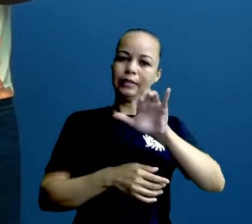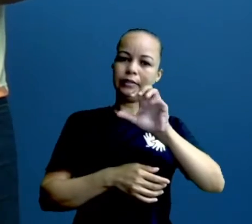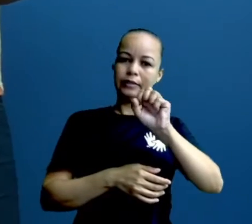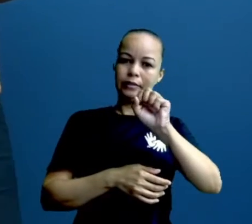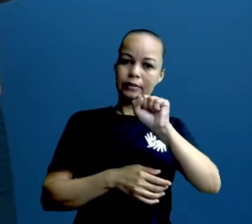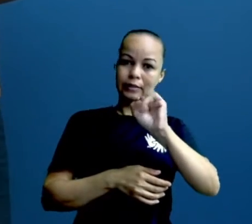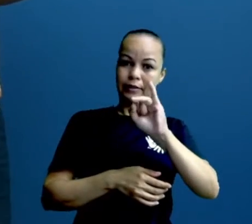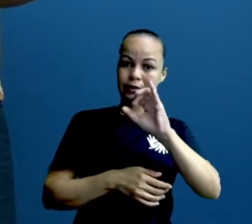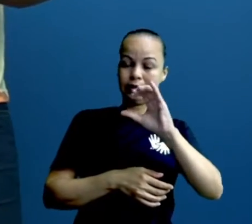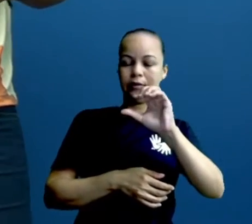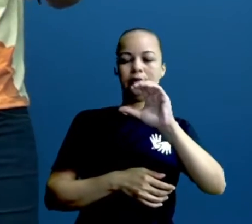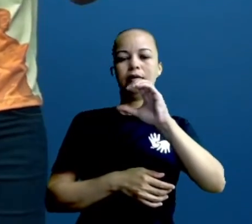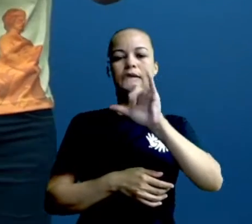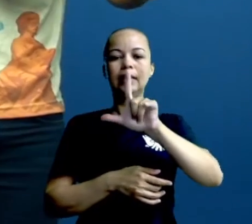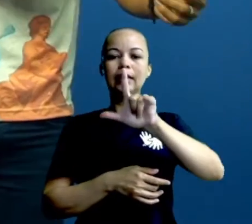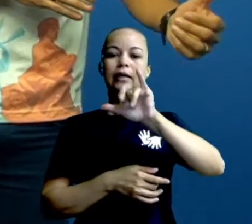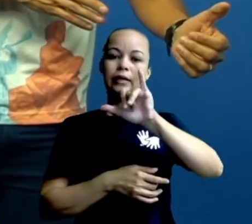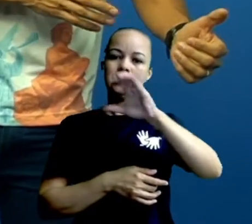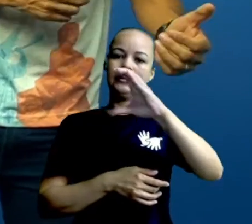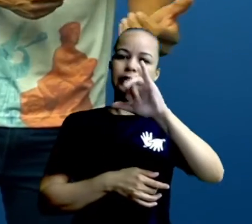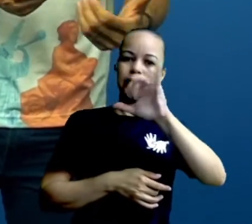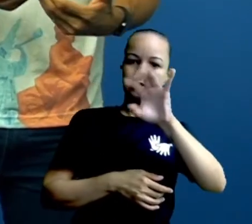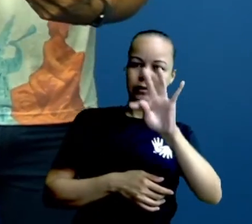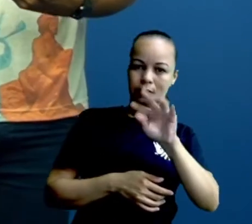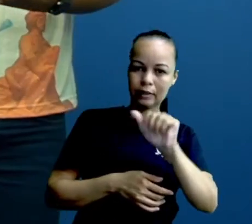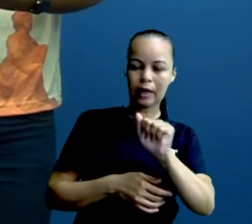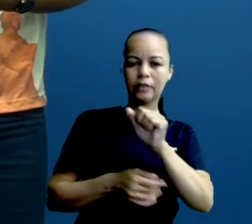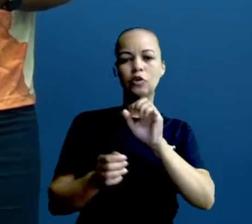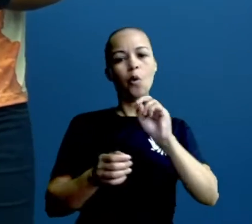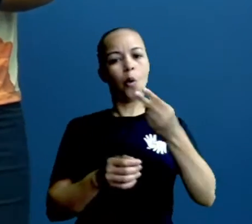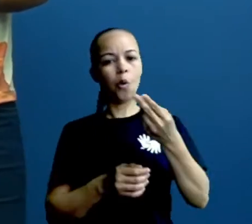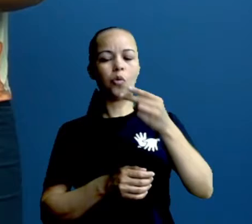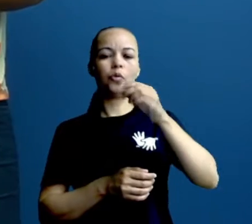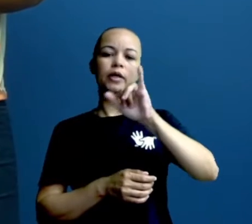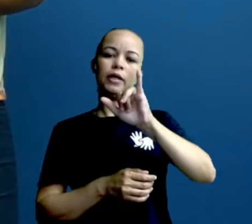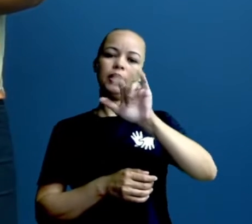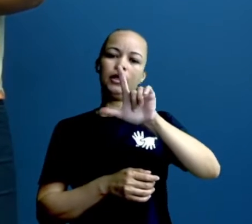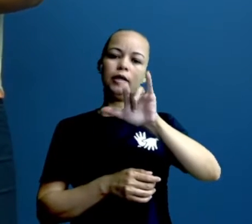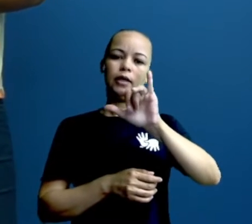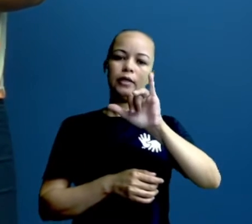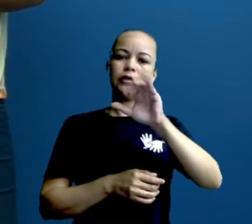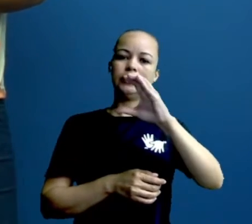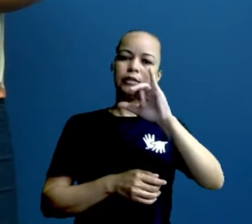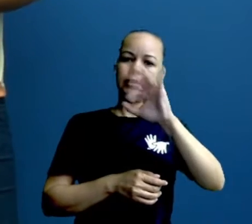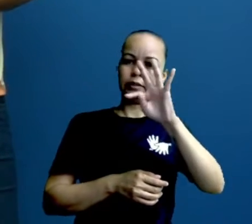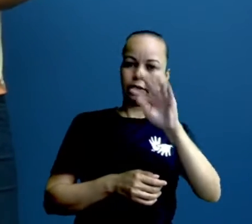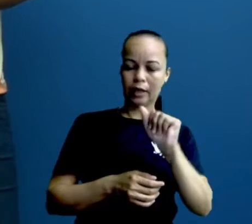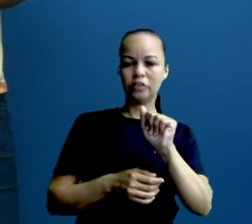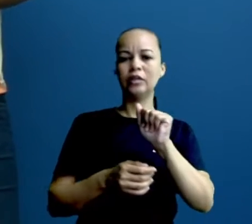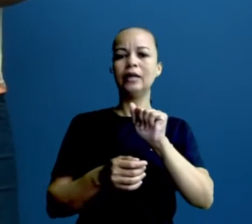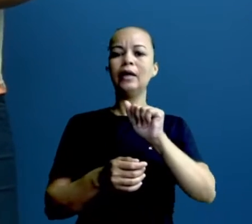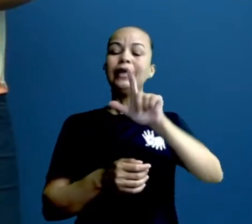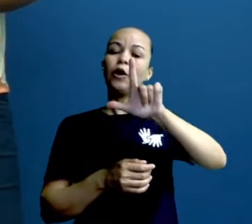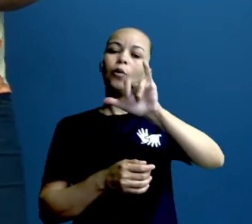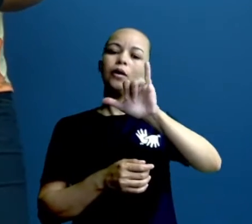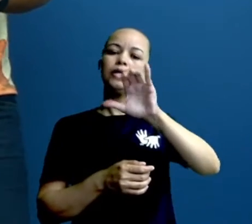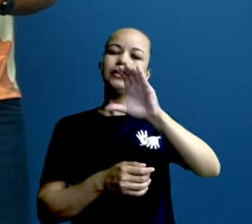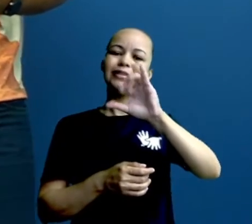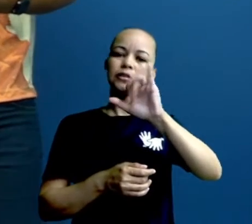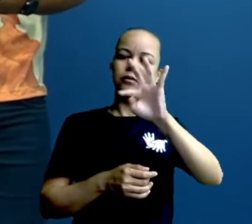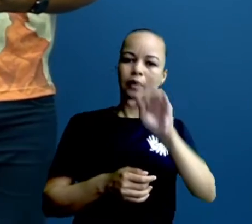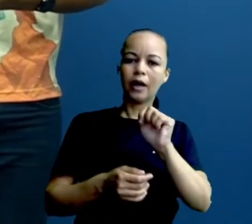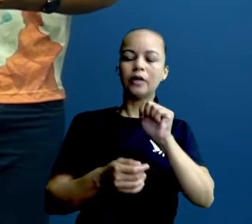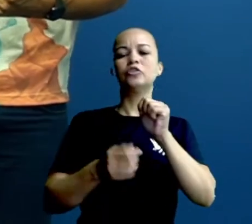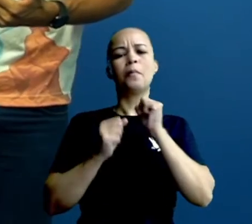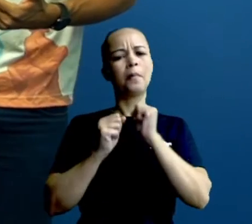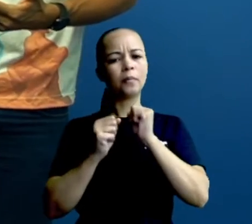nossa aula a gente vai ver que existem algumas categorias de drogas que são lícitas, ou seja, que são permitidas o uso recreativo, tá certo? Pela